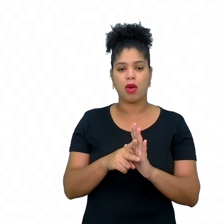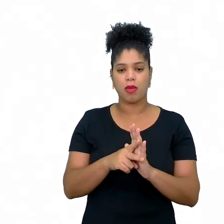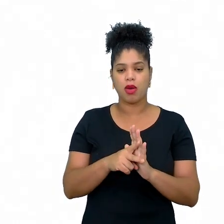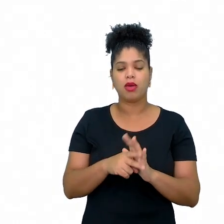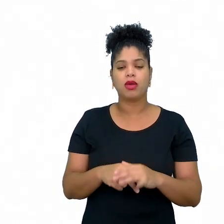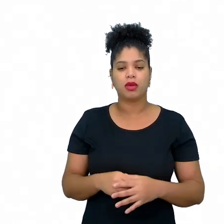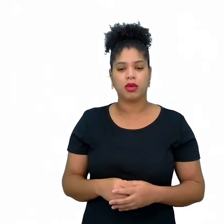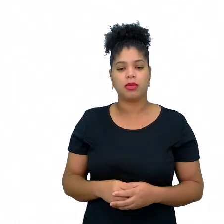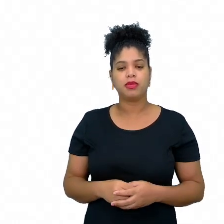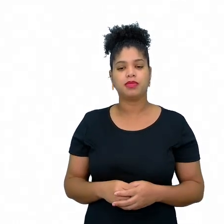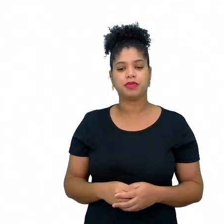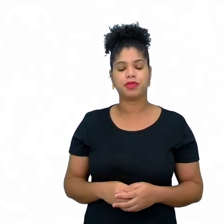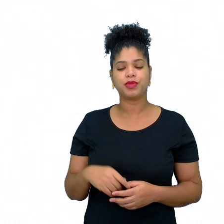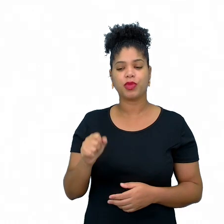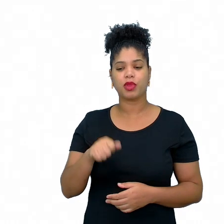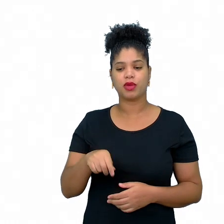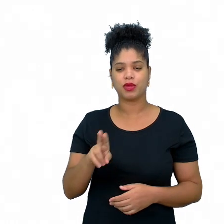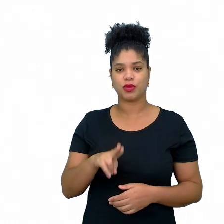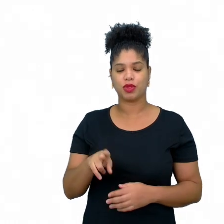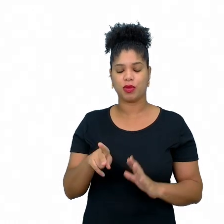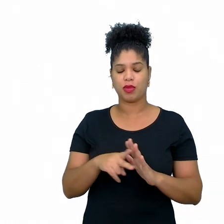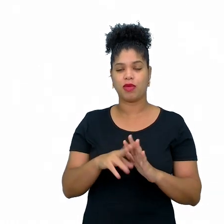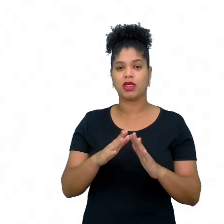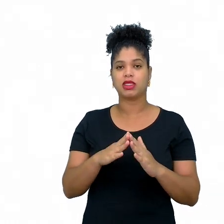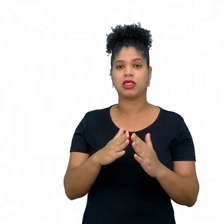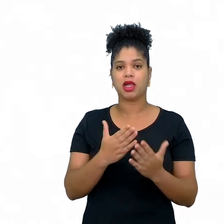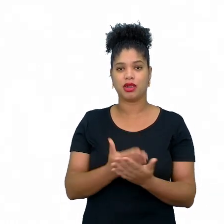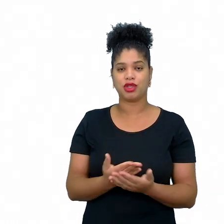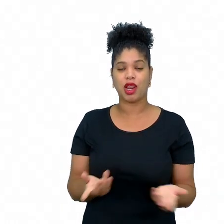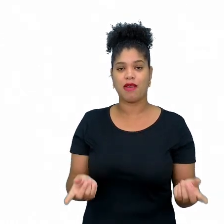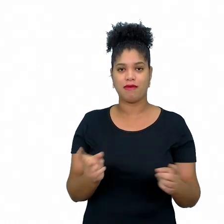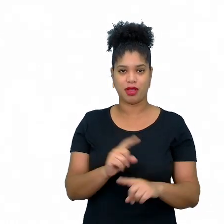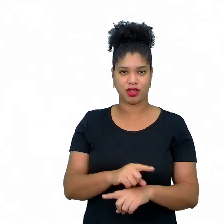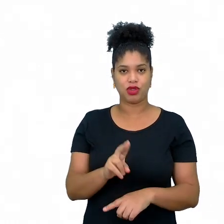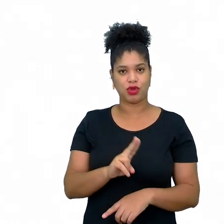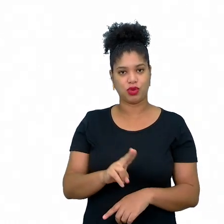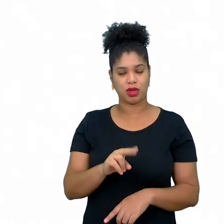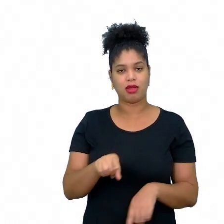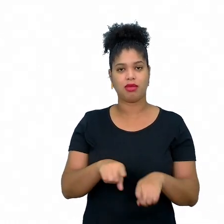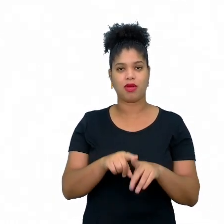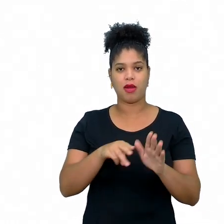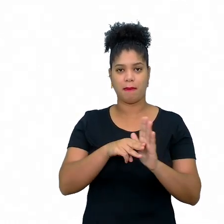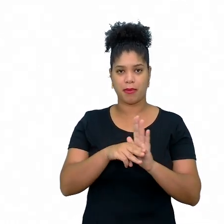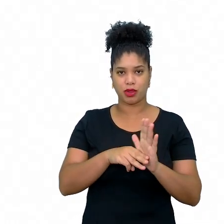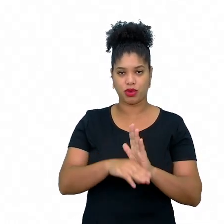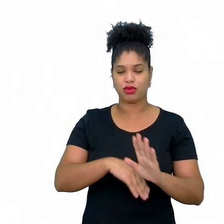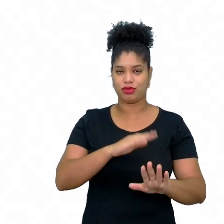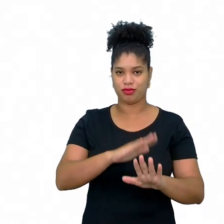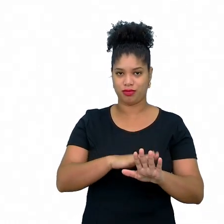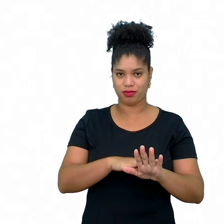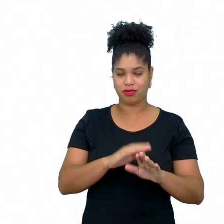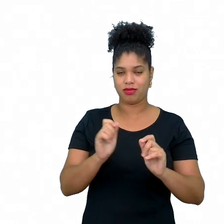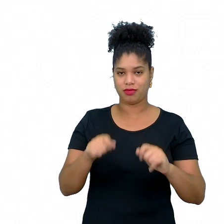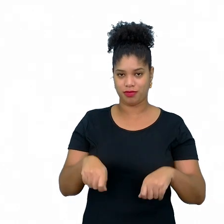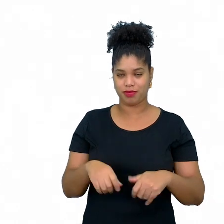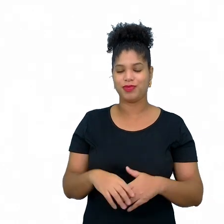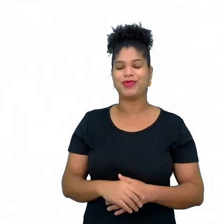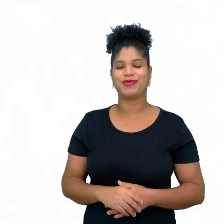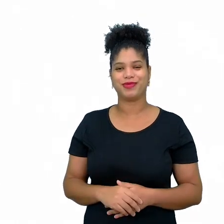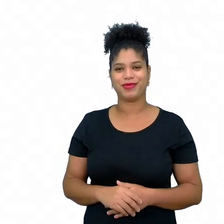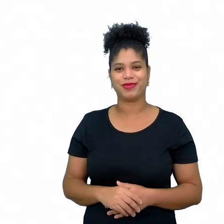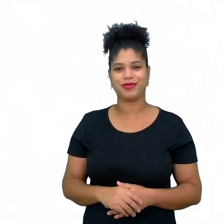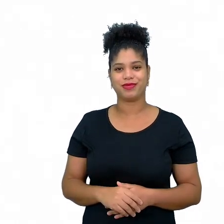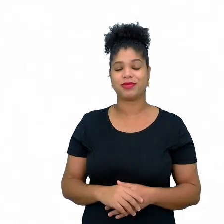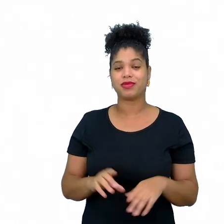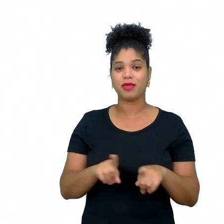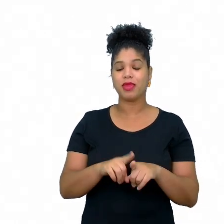produtivos, né? Eu posso utilizar a sala de aula invertida e toda a metodologia que está por trás dessa sala de aula invertida.